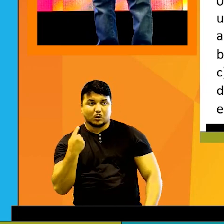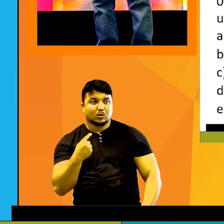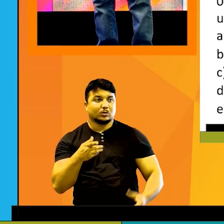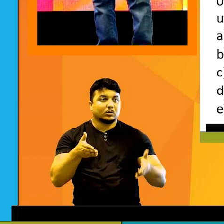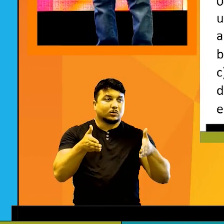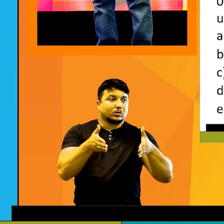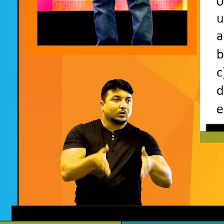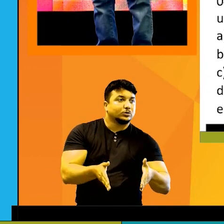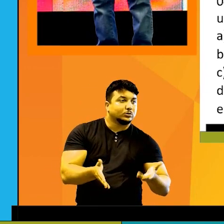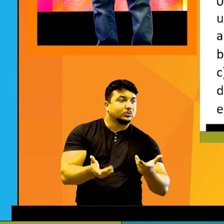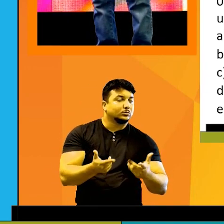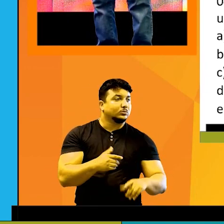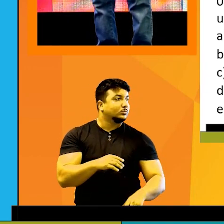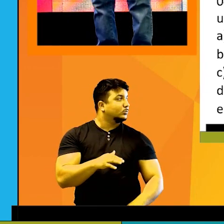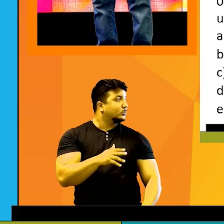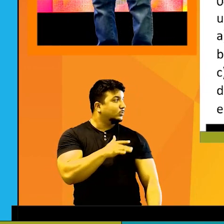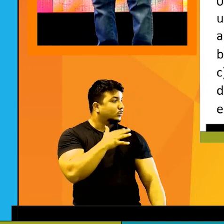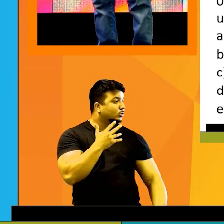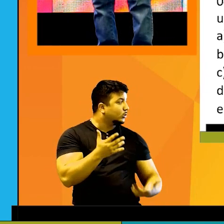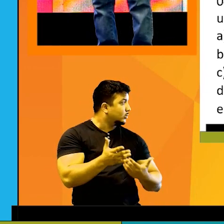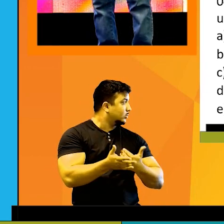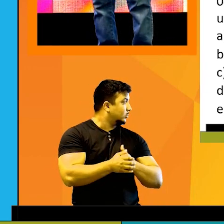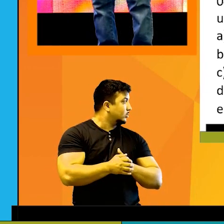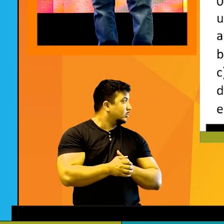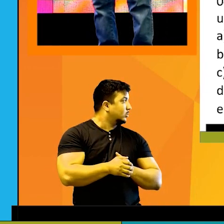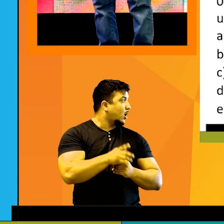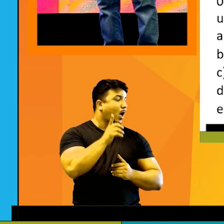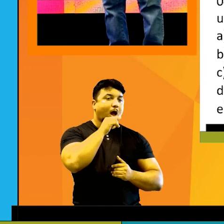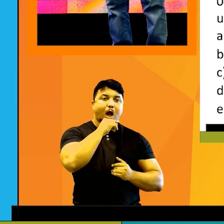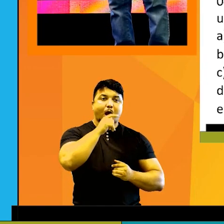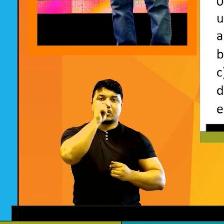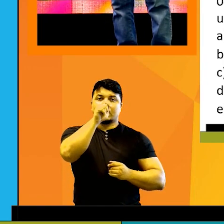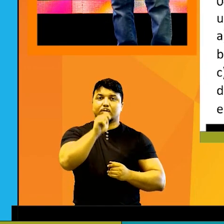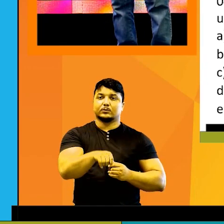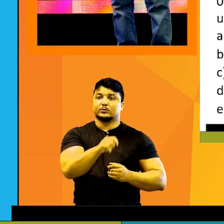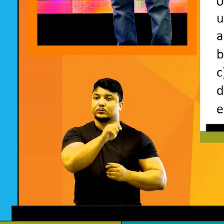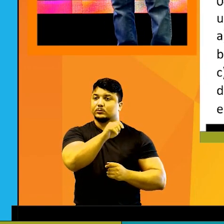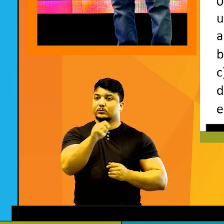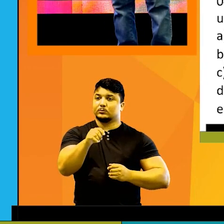caixão, tocheiros, água benta.